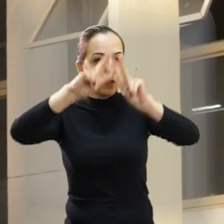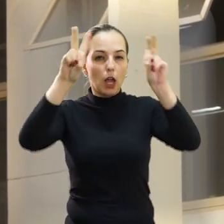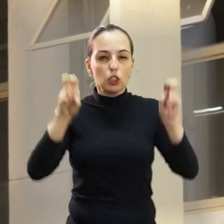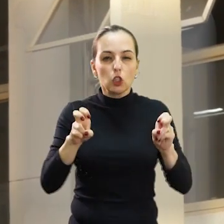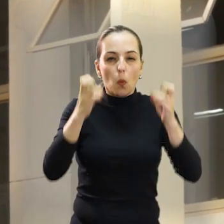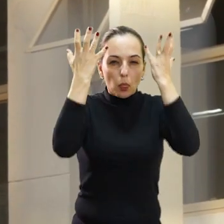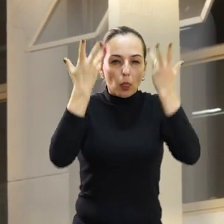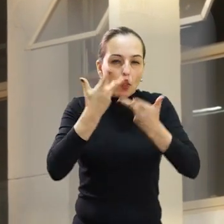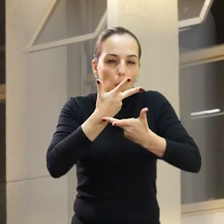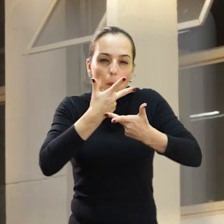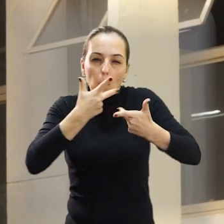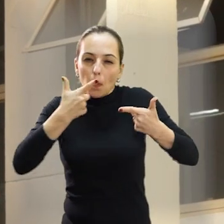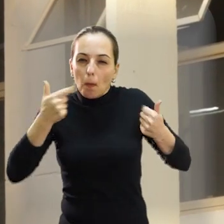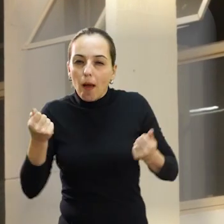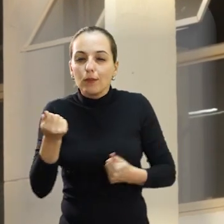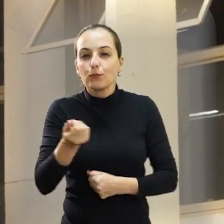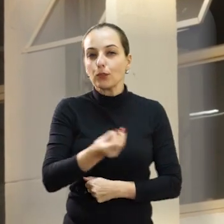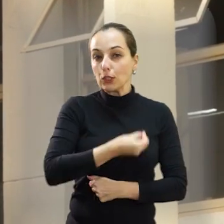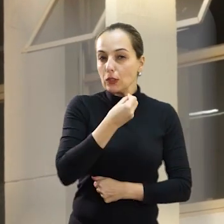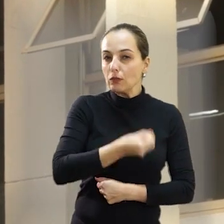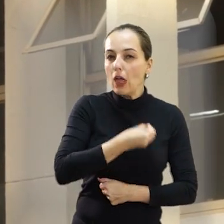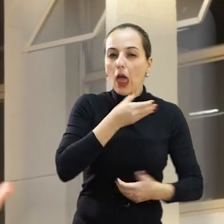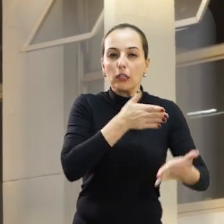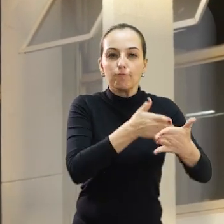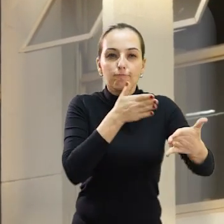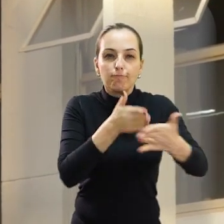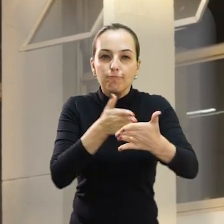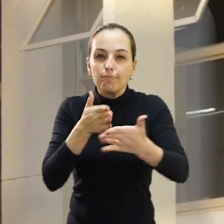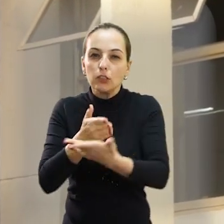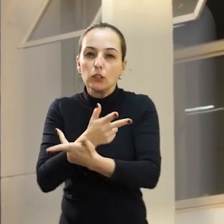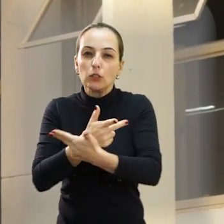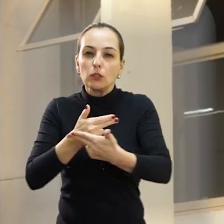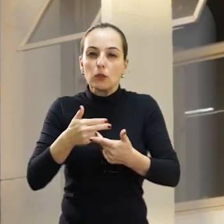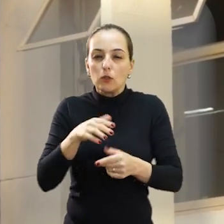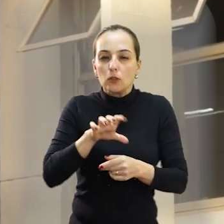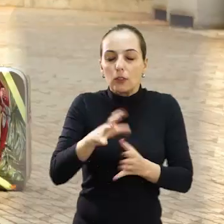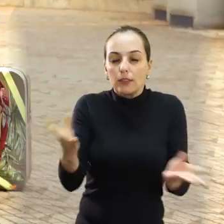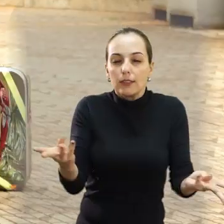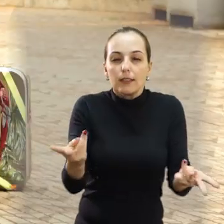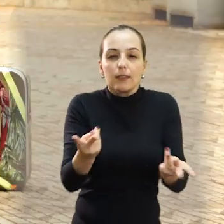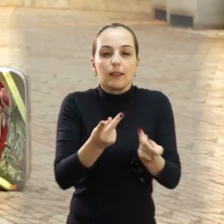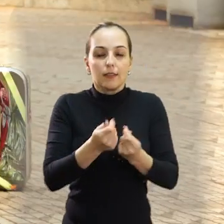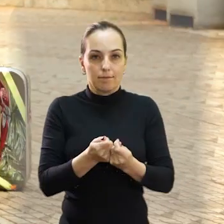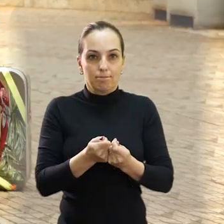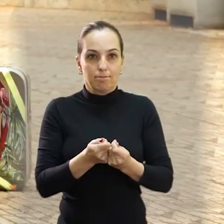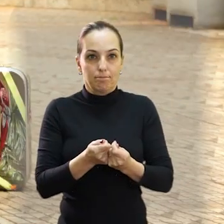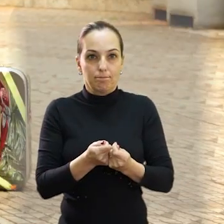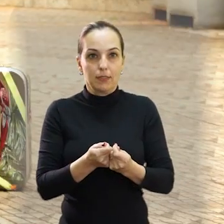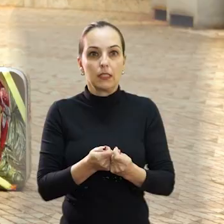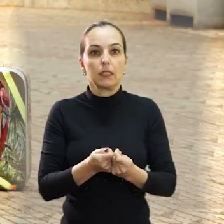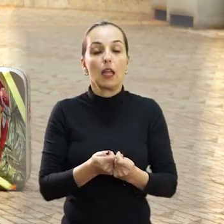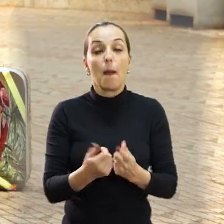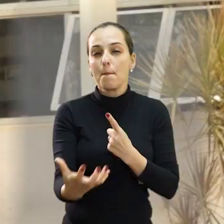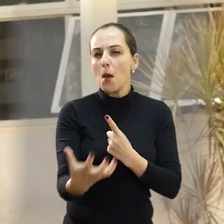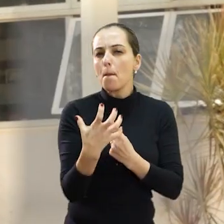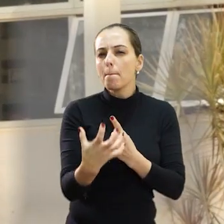era falar sobre a vida dos animais, a dificuldade dos animais, e isso encanta. A influência que eu